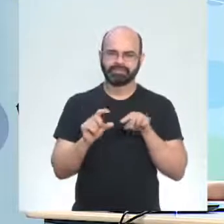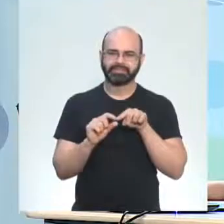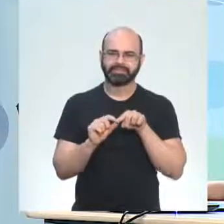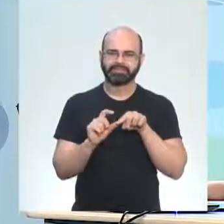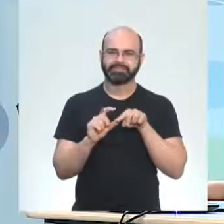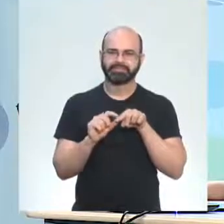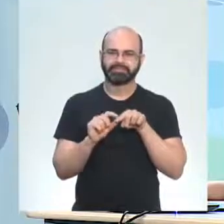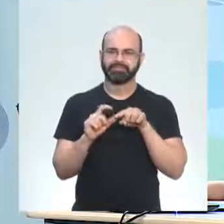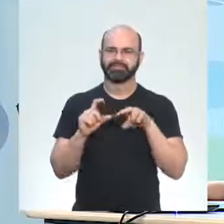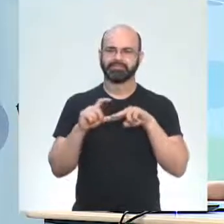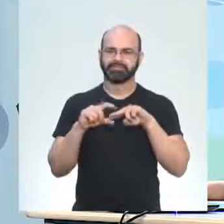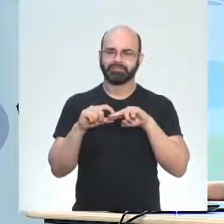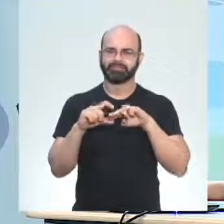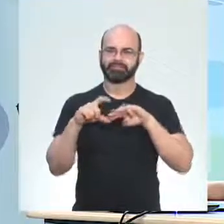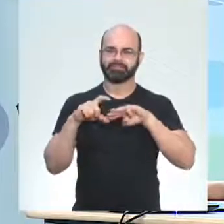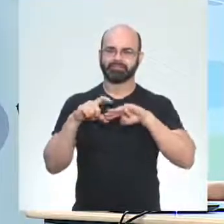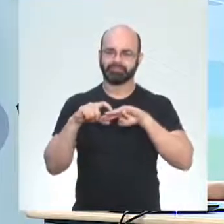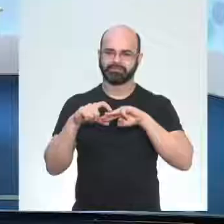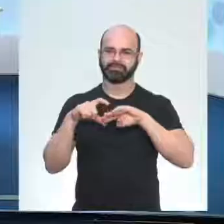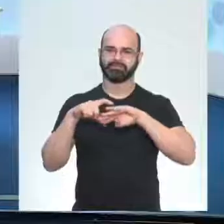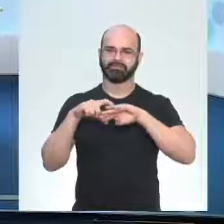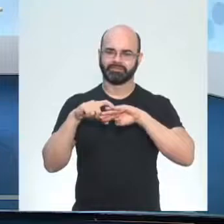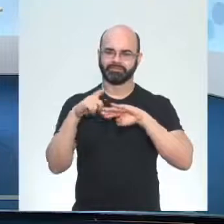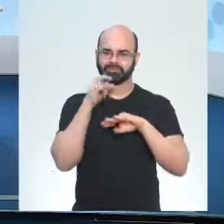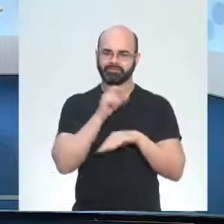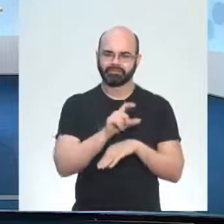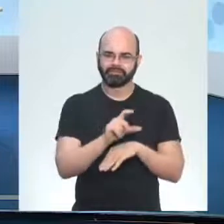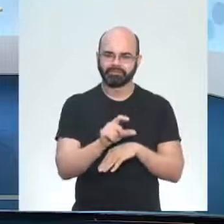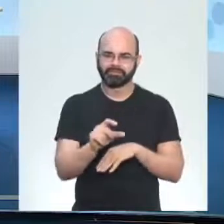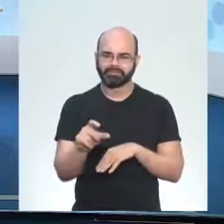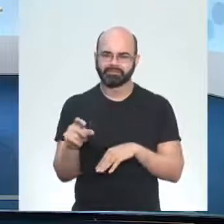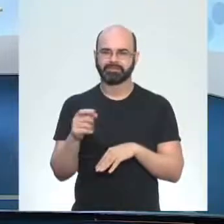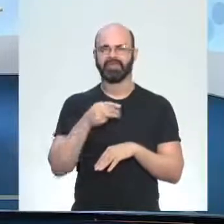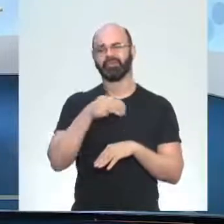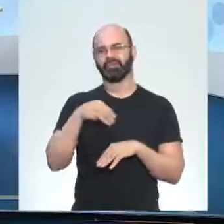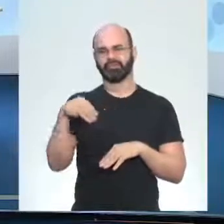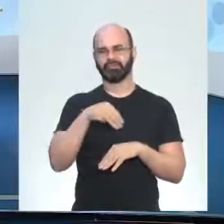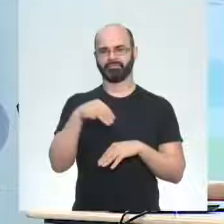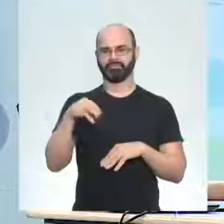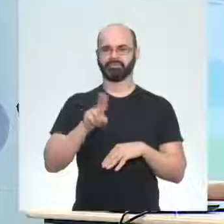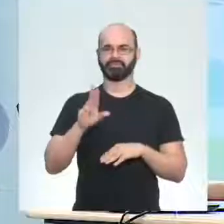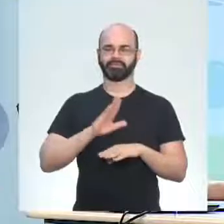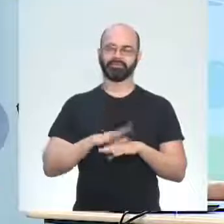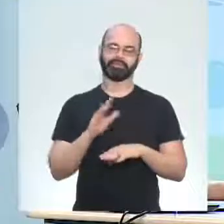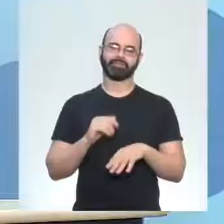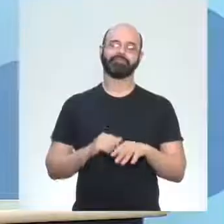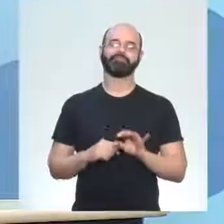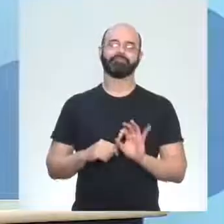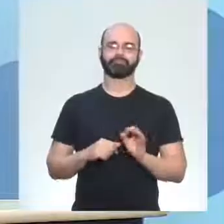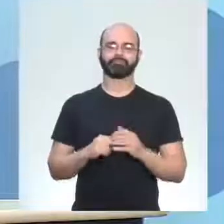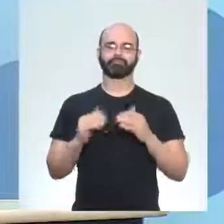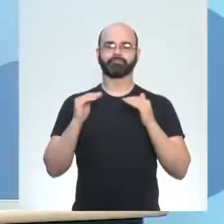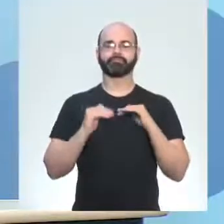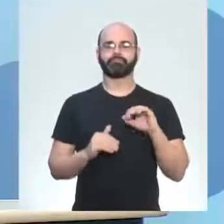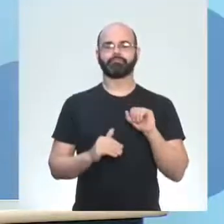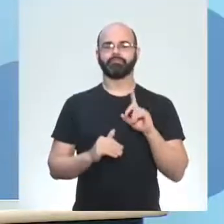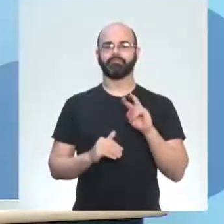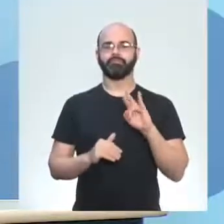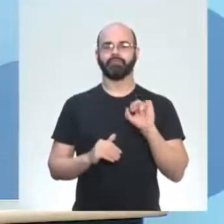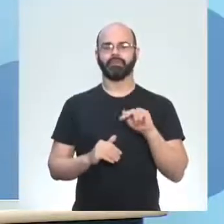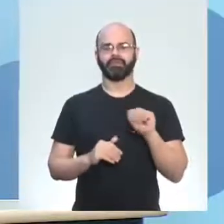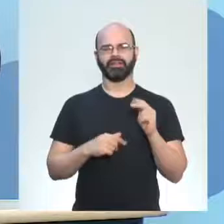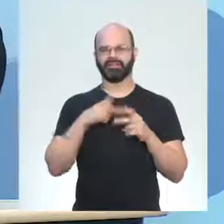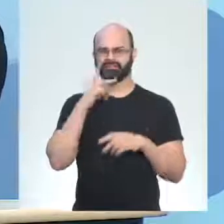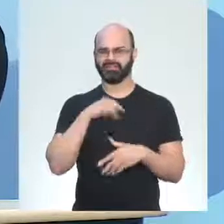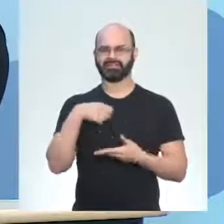preza mais pelo milímetro mesmo. Precisa de várias casas decimais, né? Exatamente. E segundo a a professora Adriana colocando assim, eu acho que essa caneca é